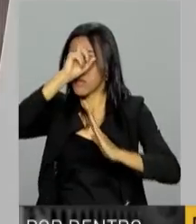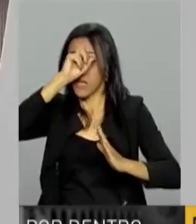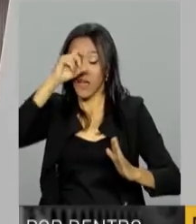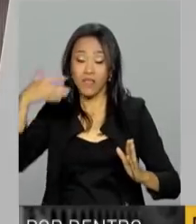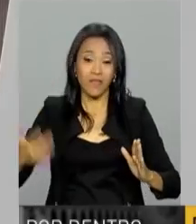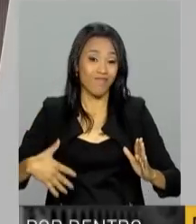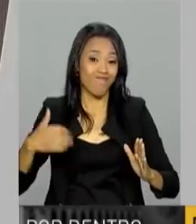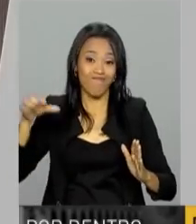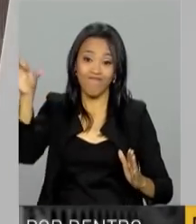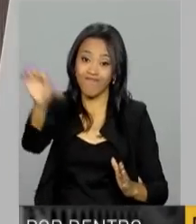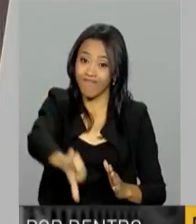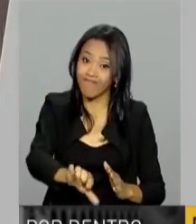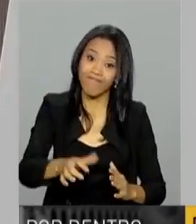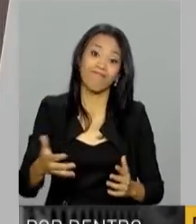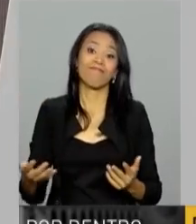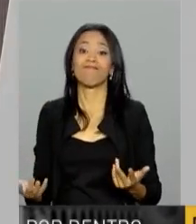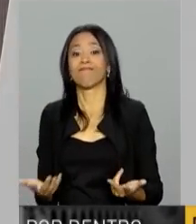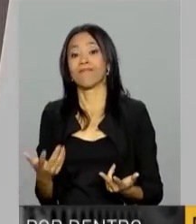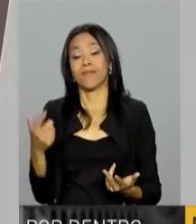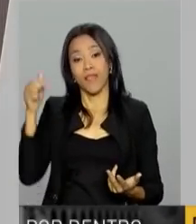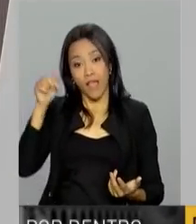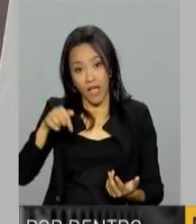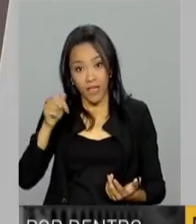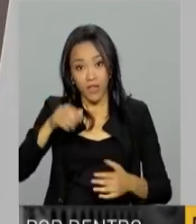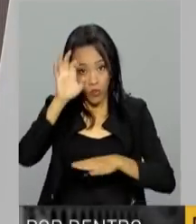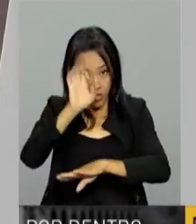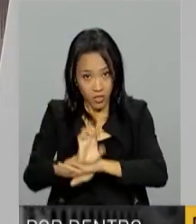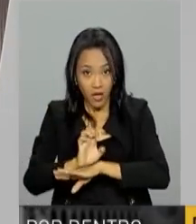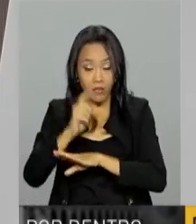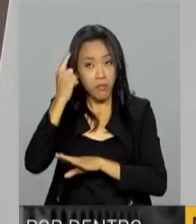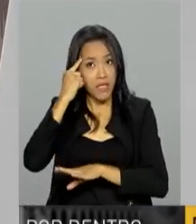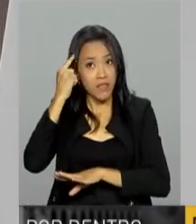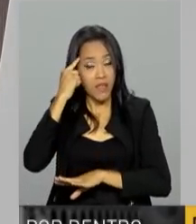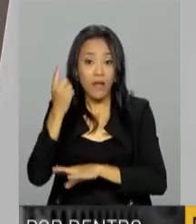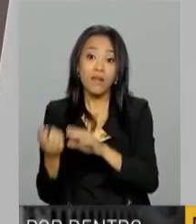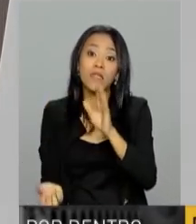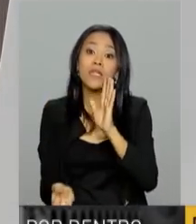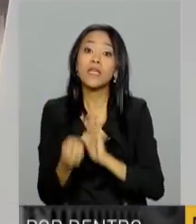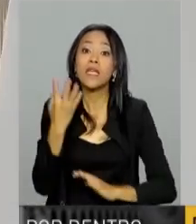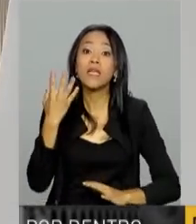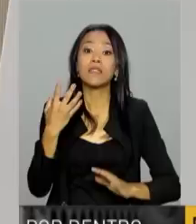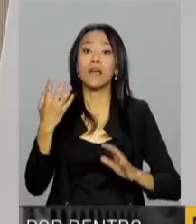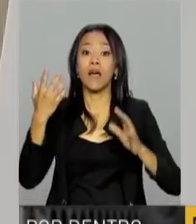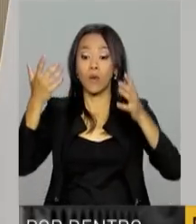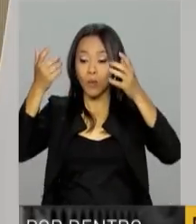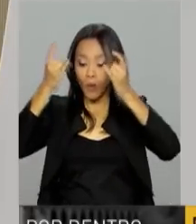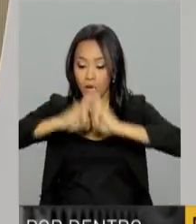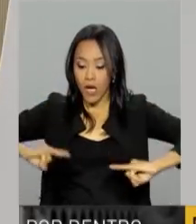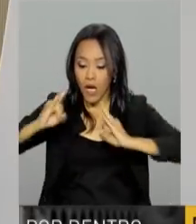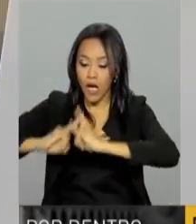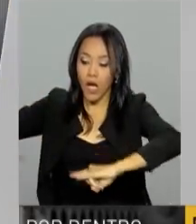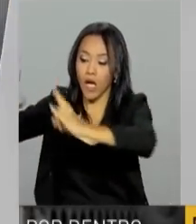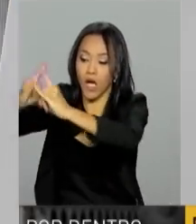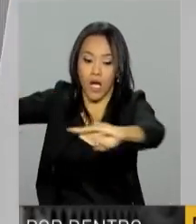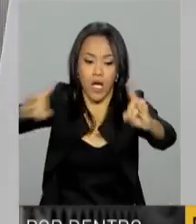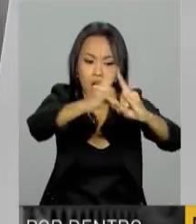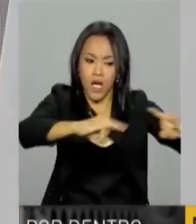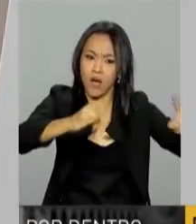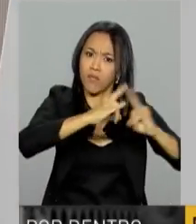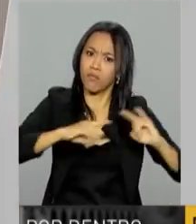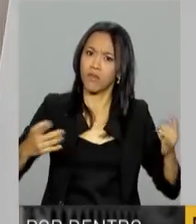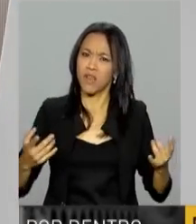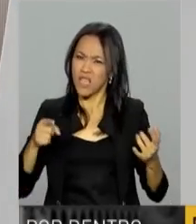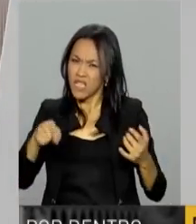pública os parlamentares federais aqui demora mas sugeriram a criação de um campo de refugiados isso não seria um estímulo para que